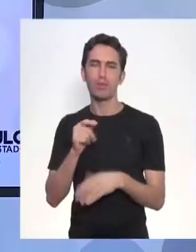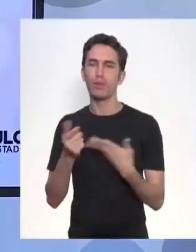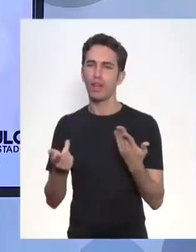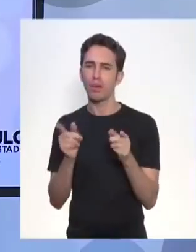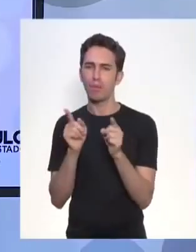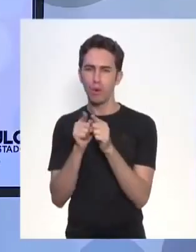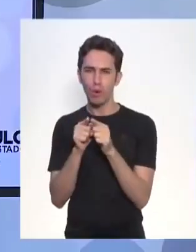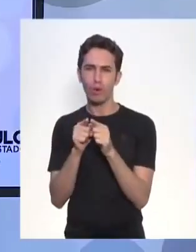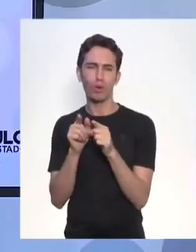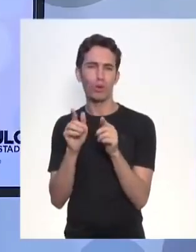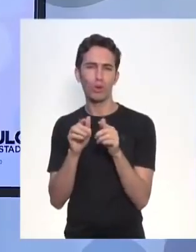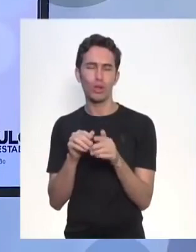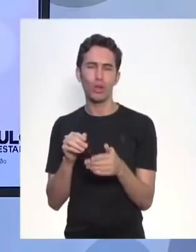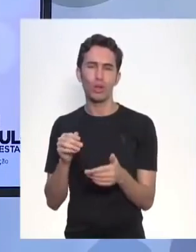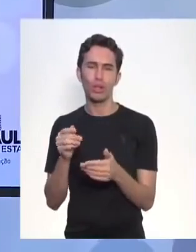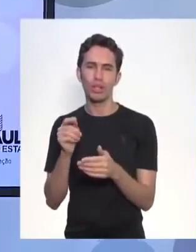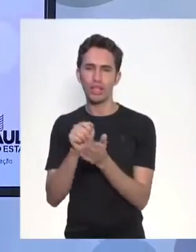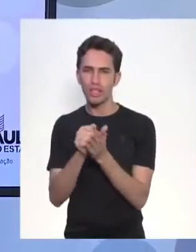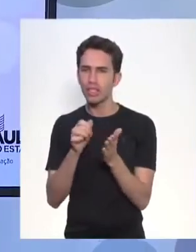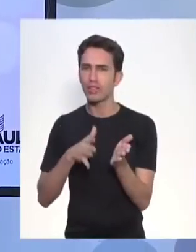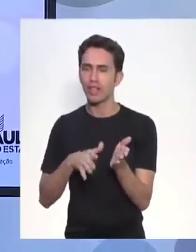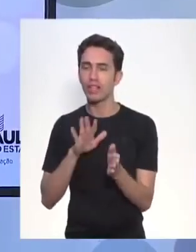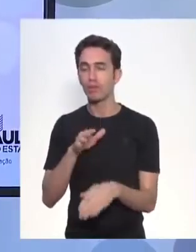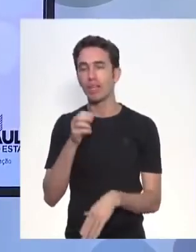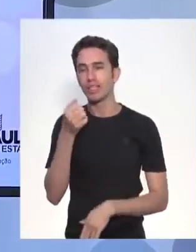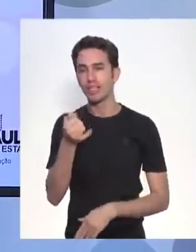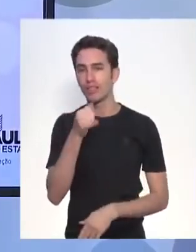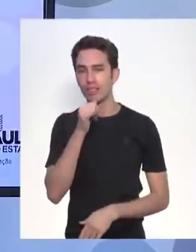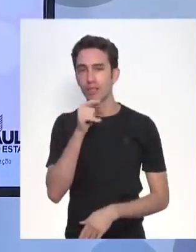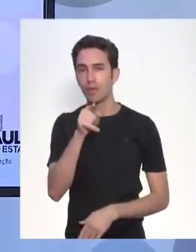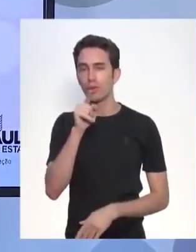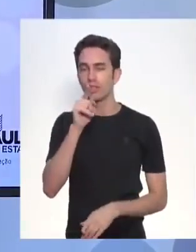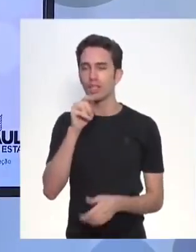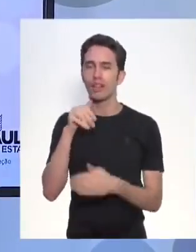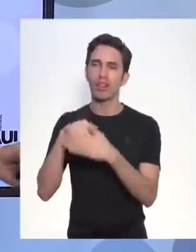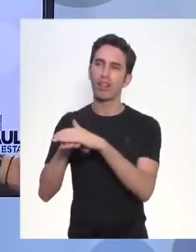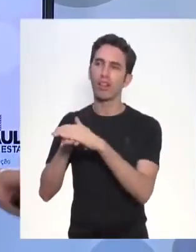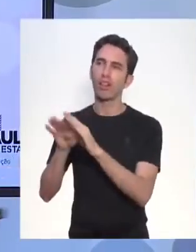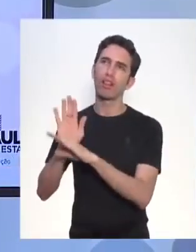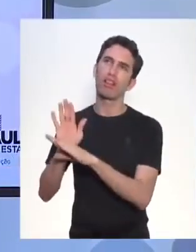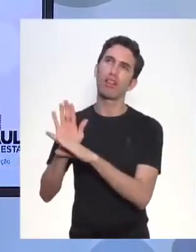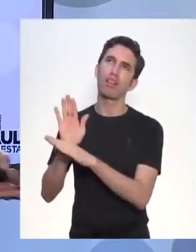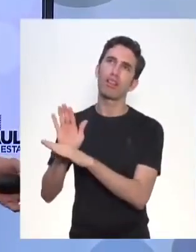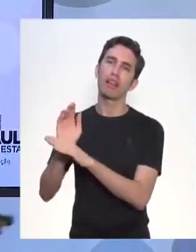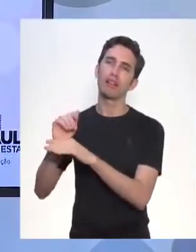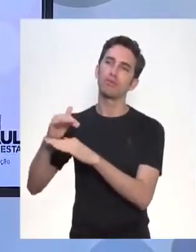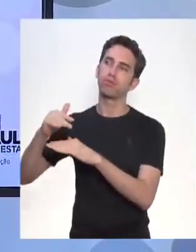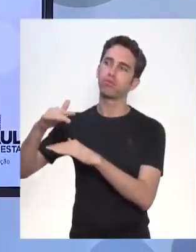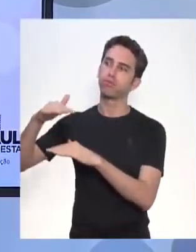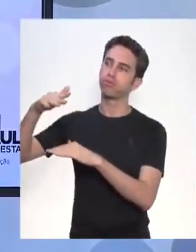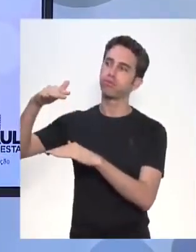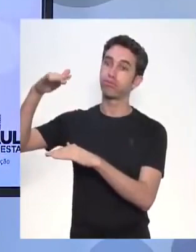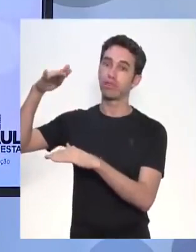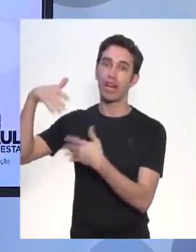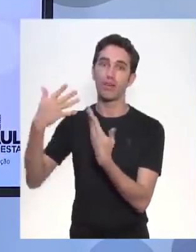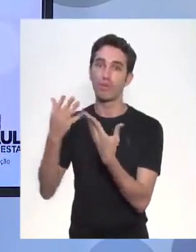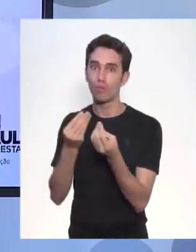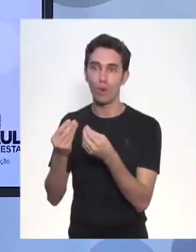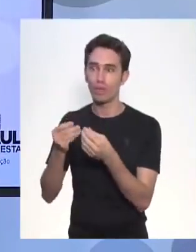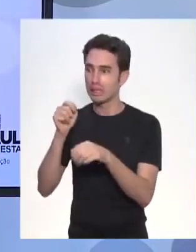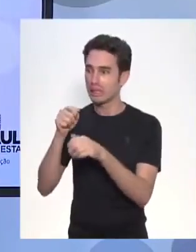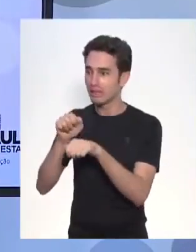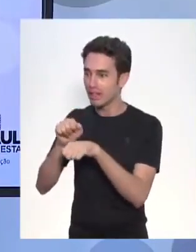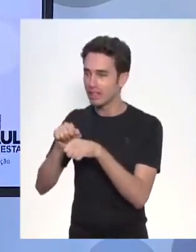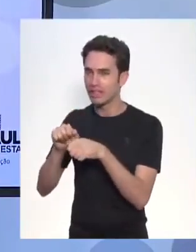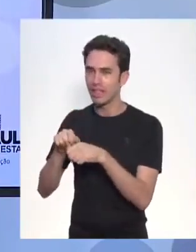de cada atividade, de cada matéria, né? Só que se você deixa acumular, lá no final das contas, né, vai ficar um montão para você fazer e aí não